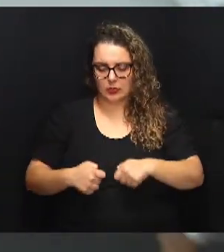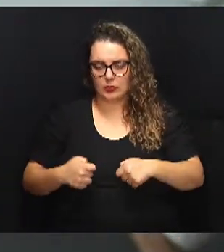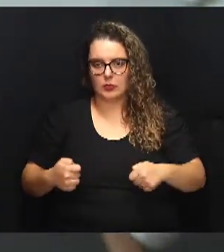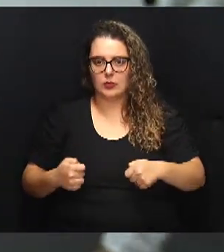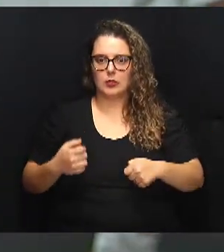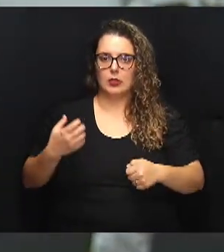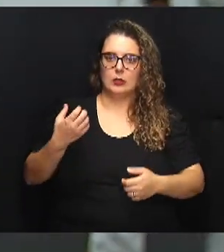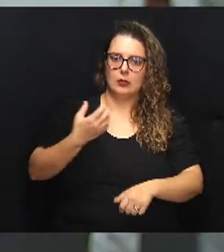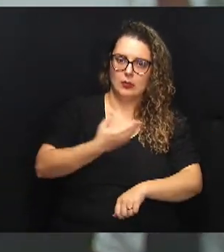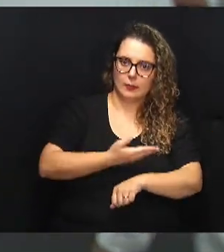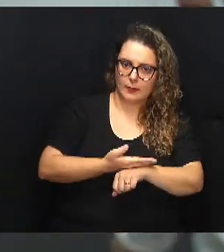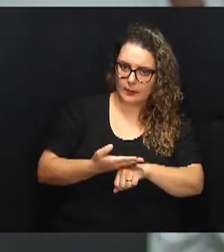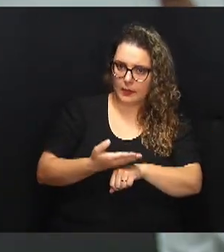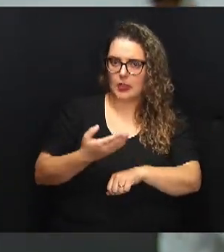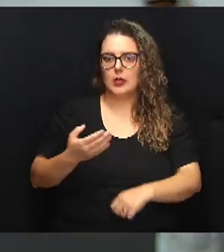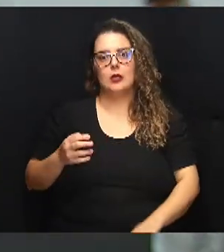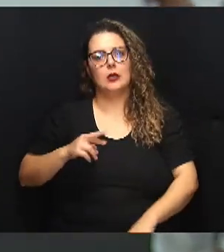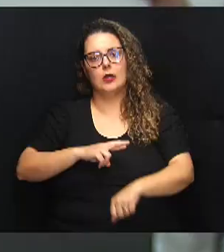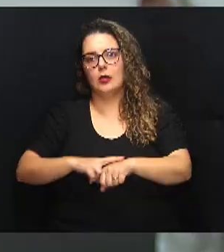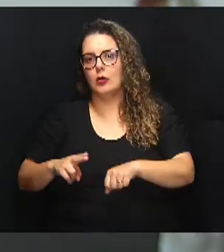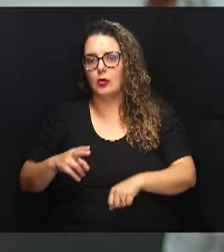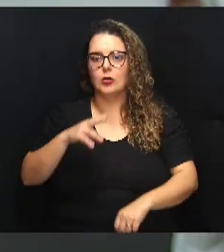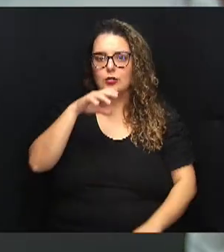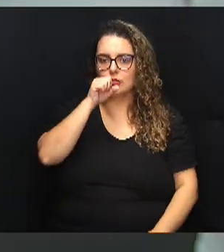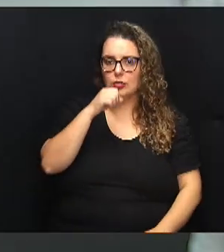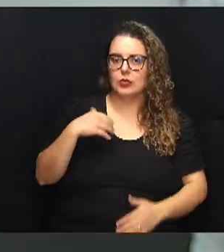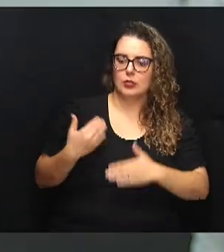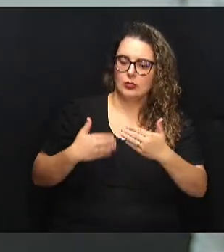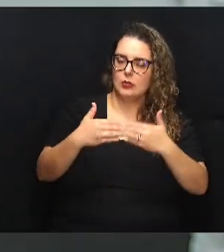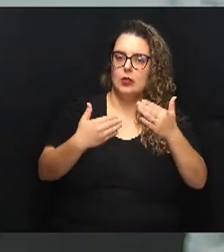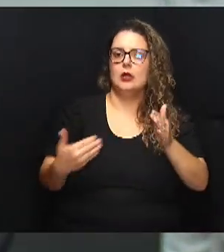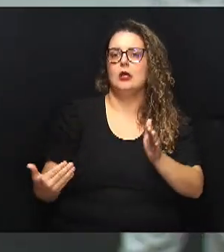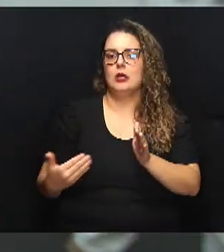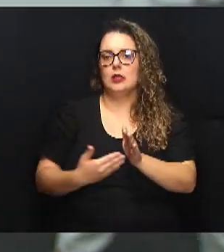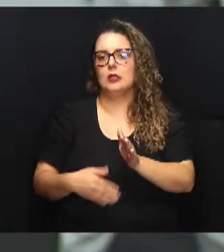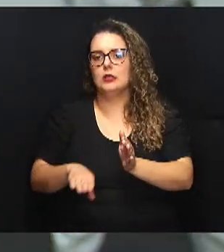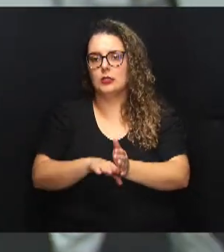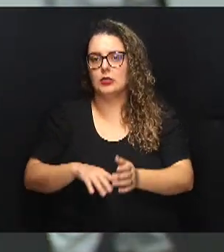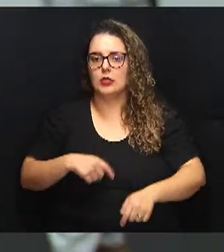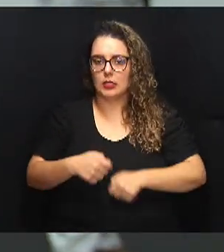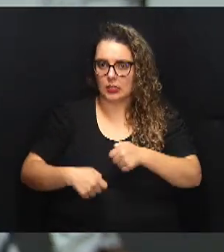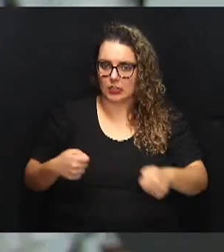da branca para roxa, amarela, laranja e assim por diante, até chegar à preta.